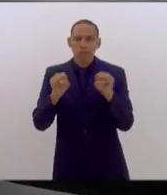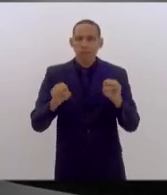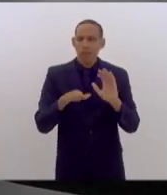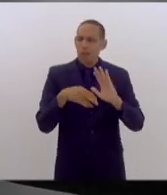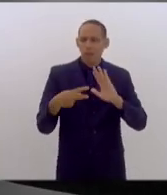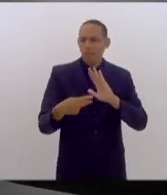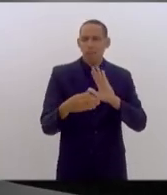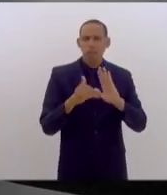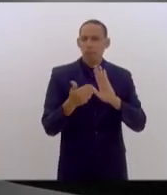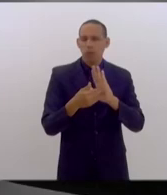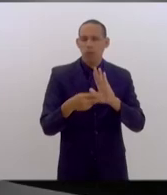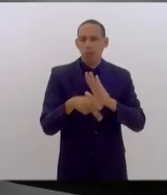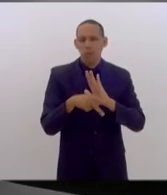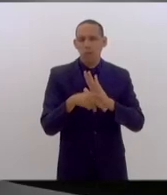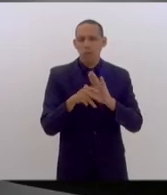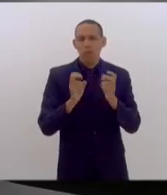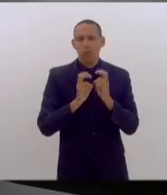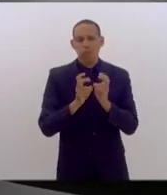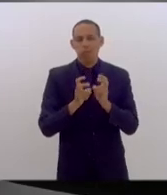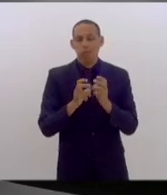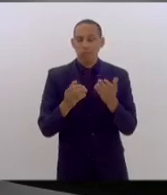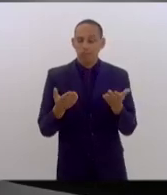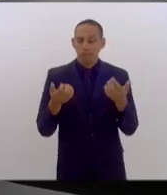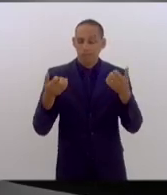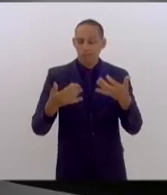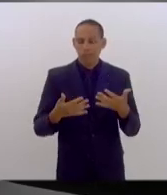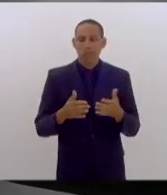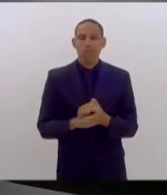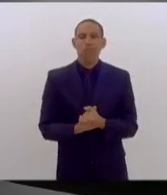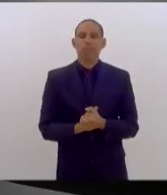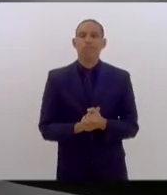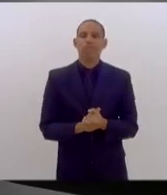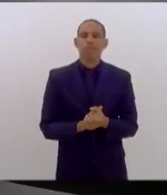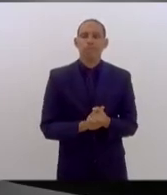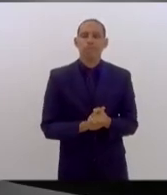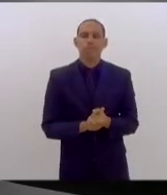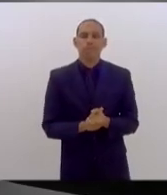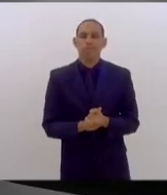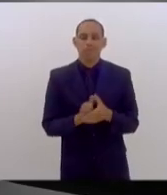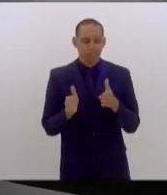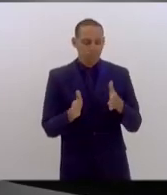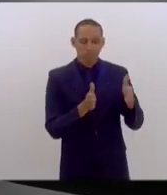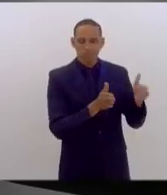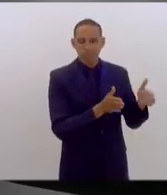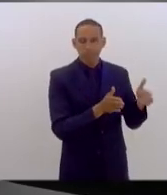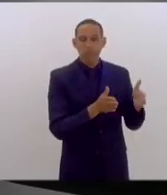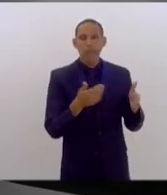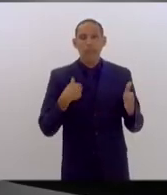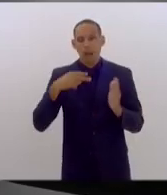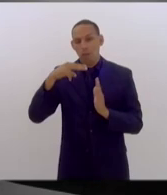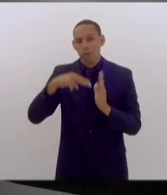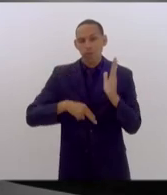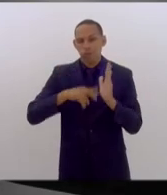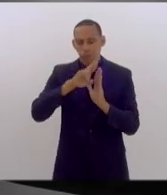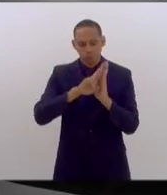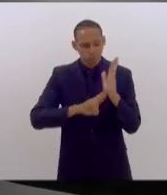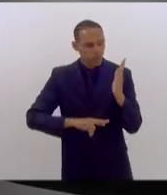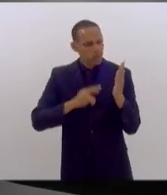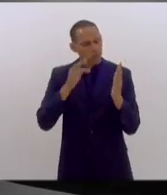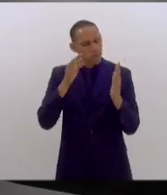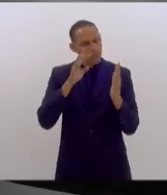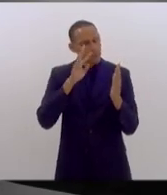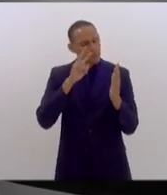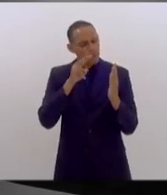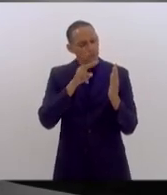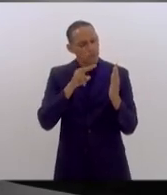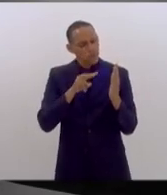Ferroviário de trio senhora Presidente eu fiz a leitura do relatório